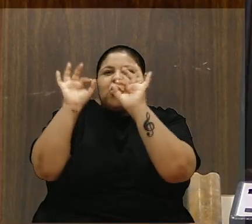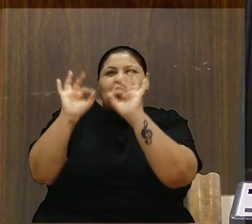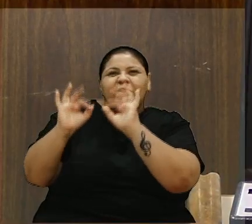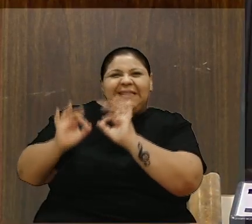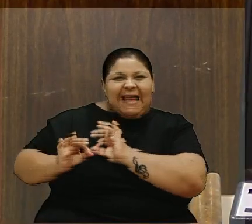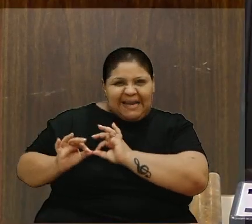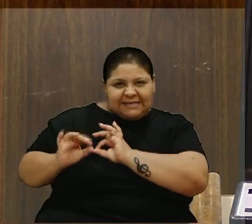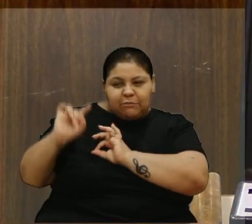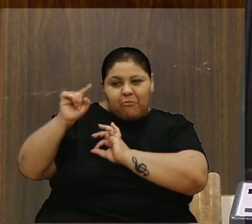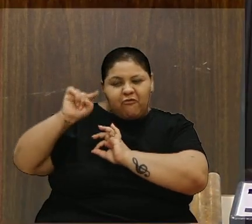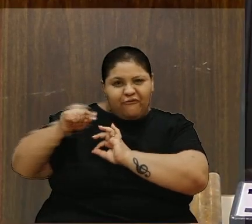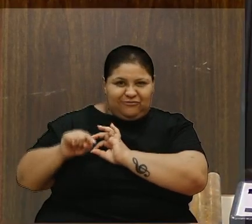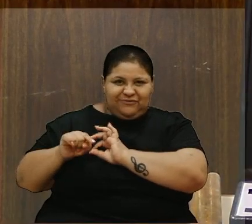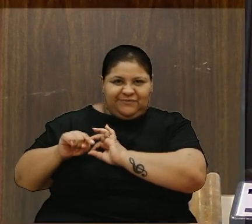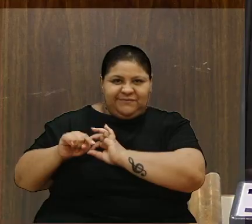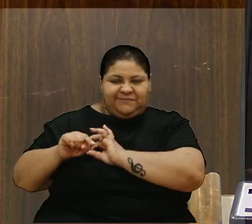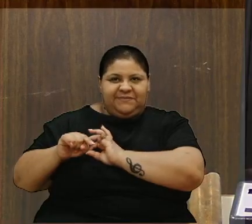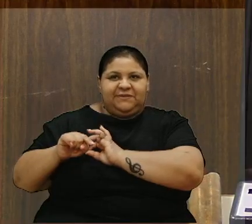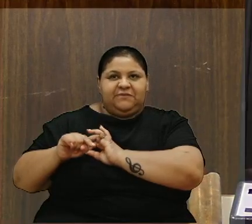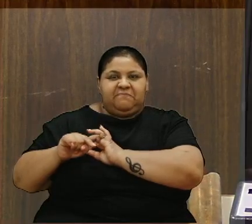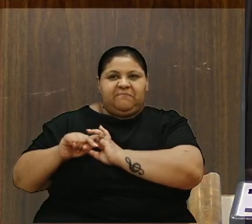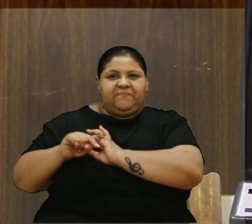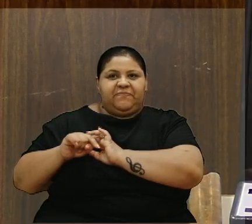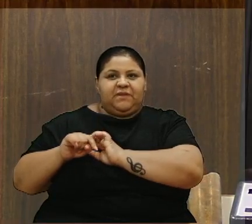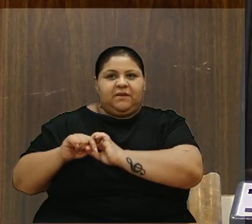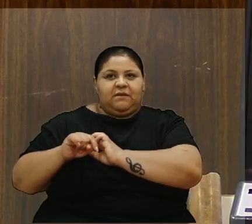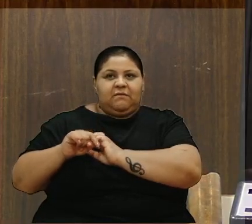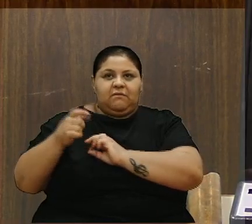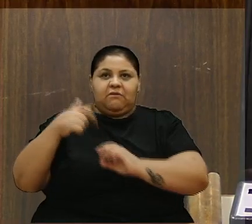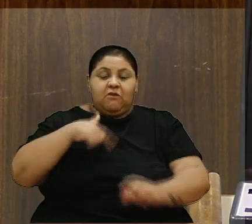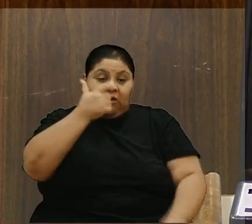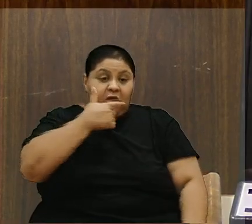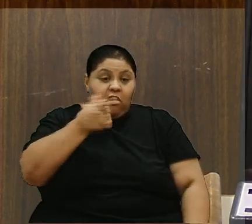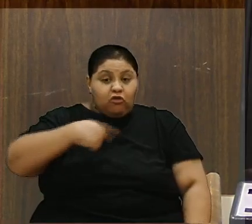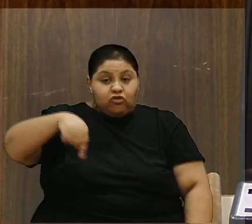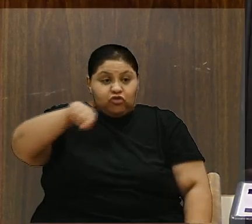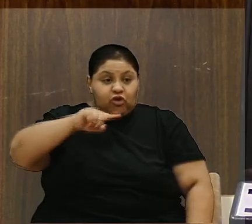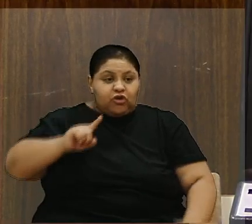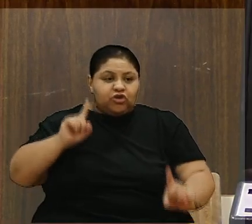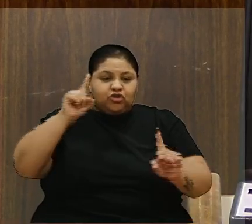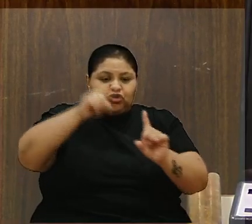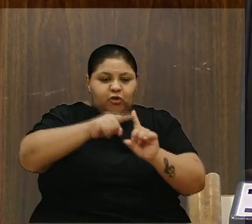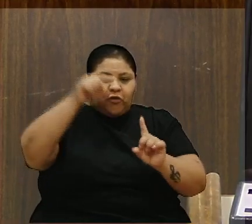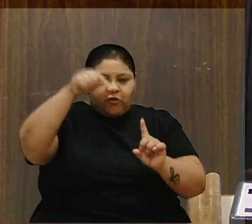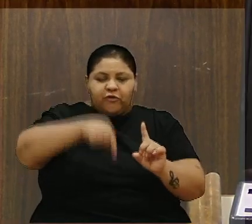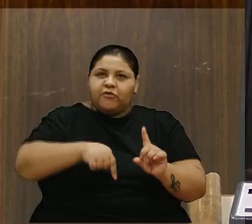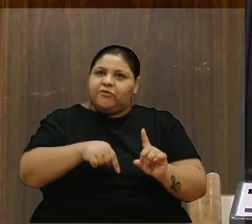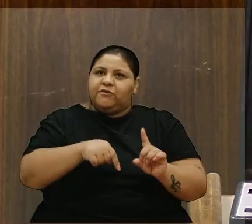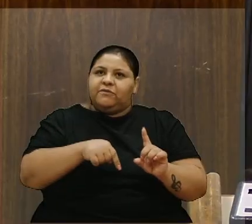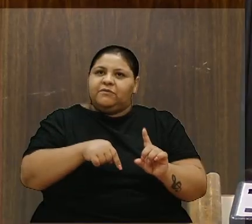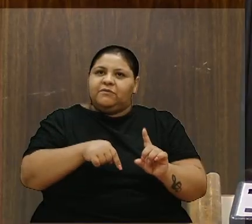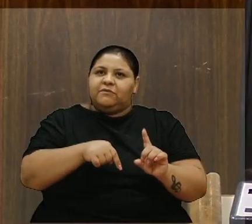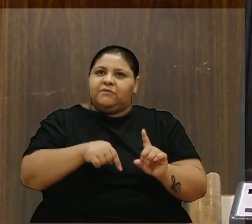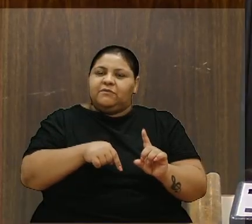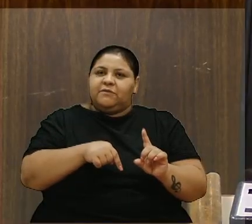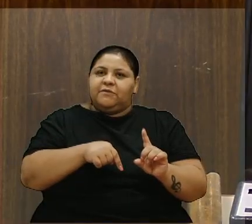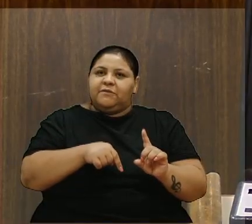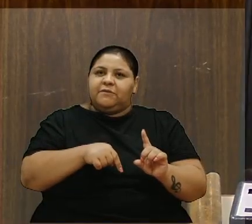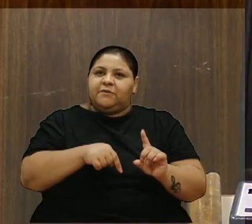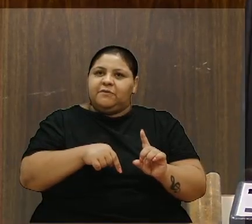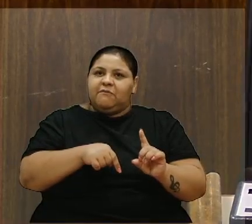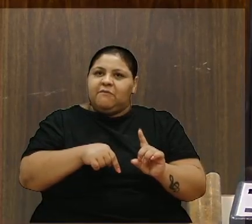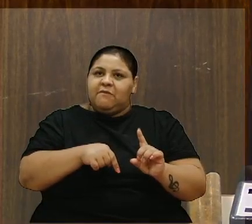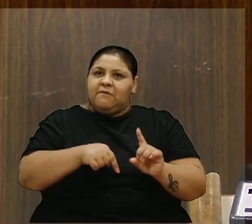ricos. Então, assim, eu acho que o nosso propósito aqui vai muito além. E